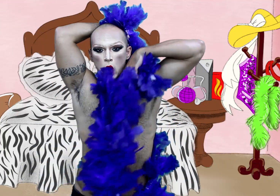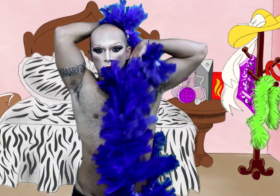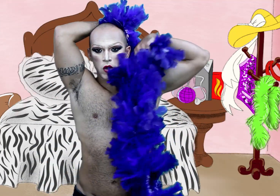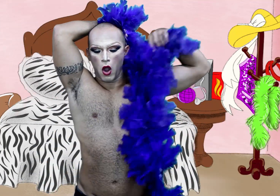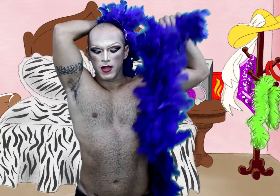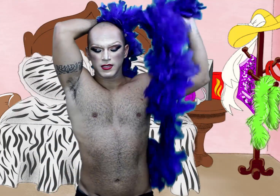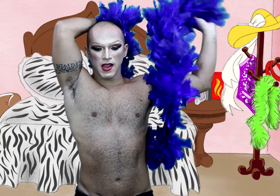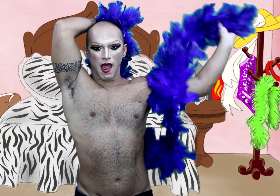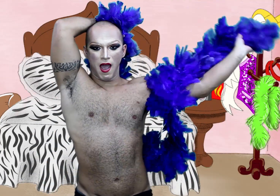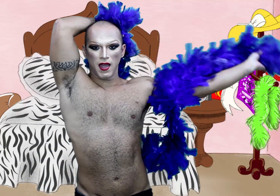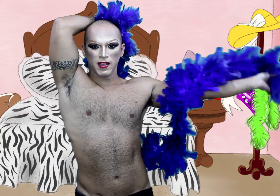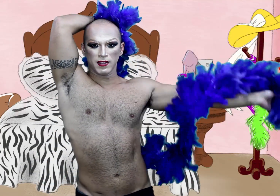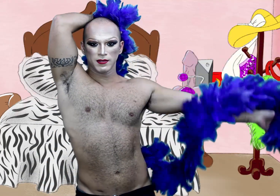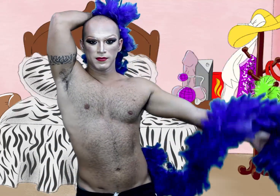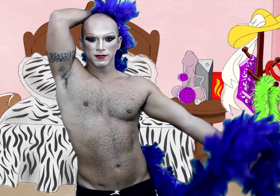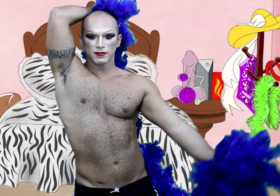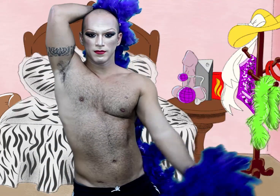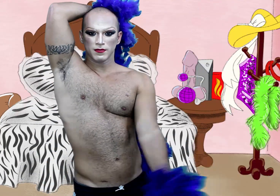I feel